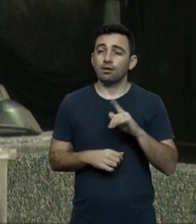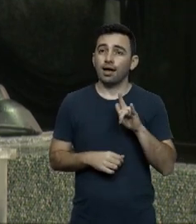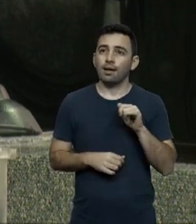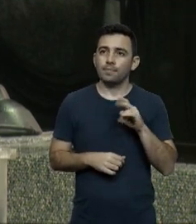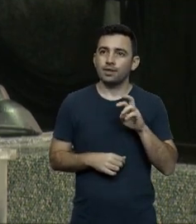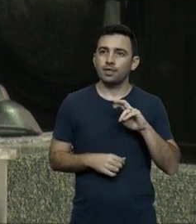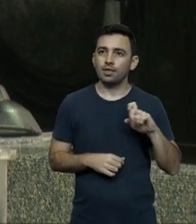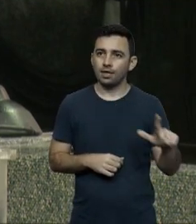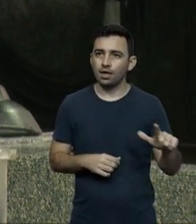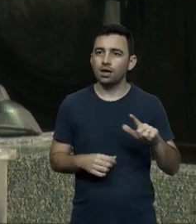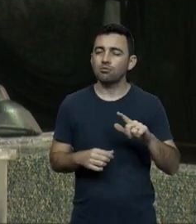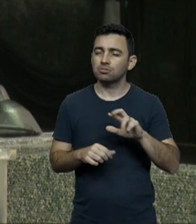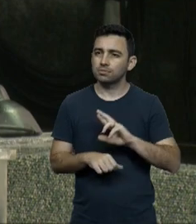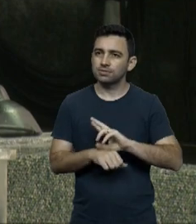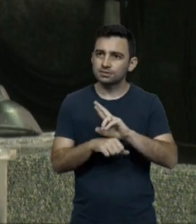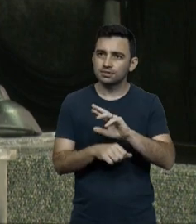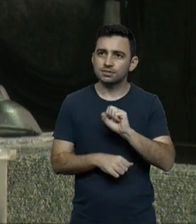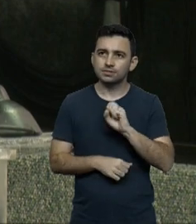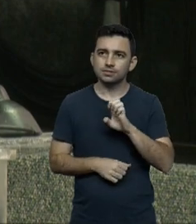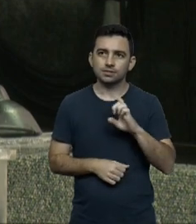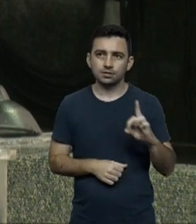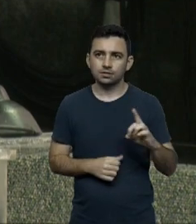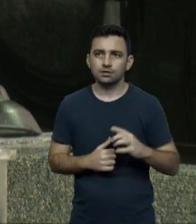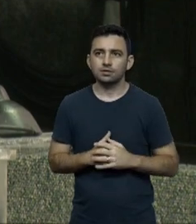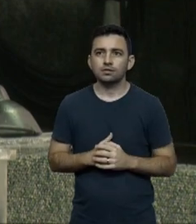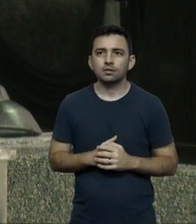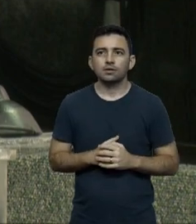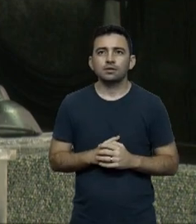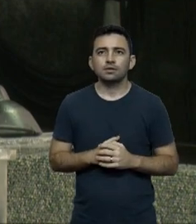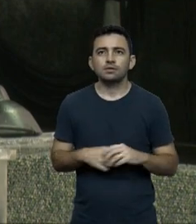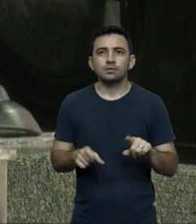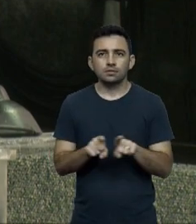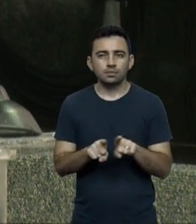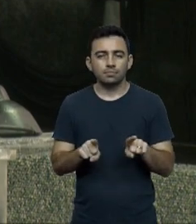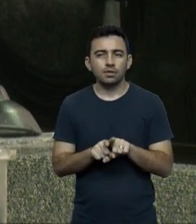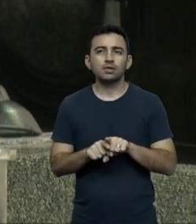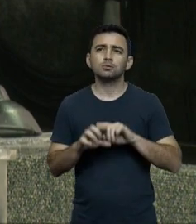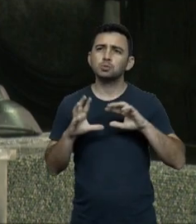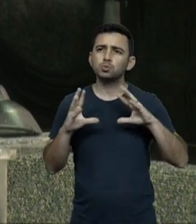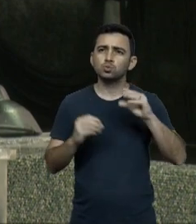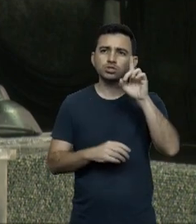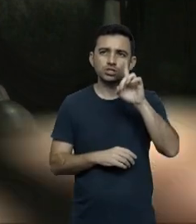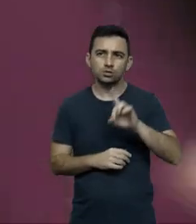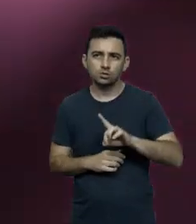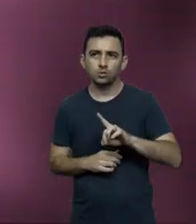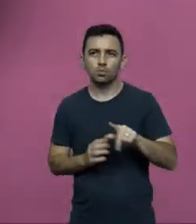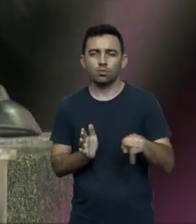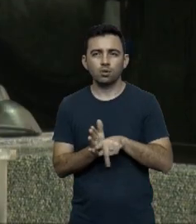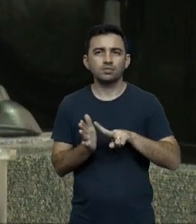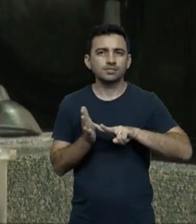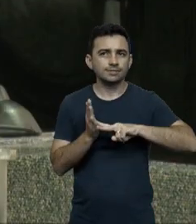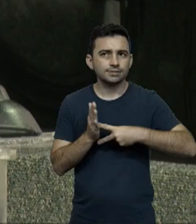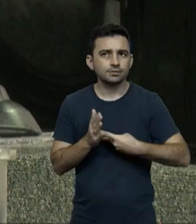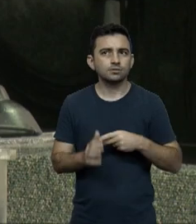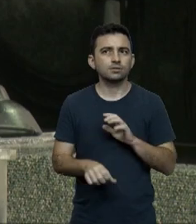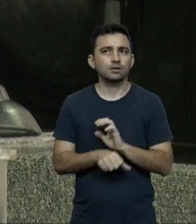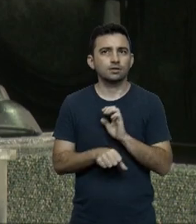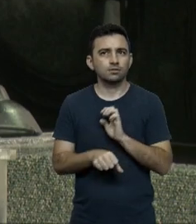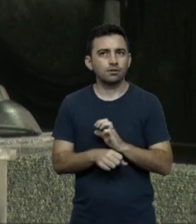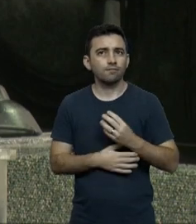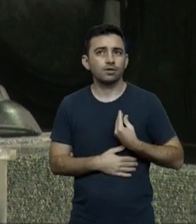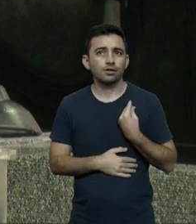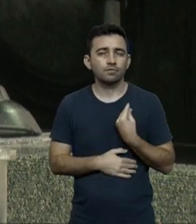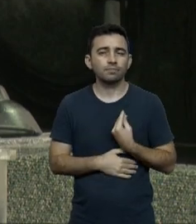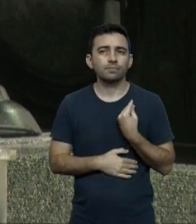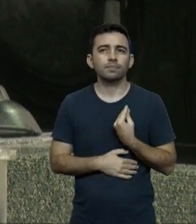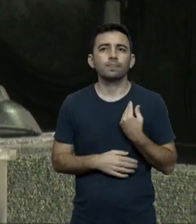representantes da sede quero cumprimentar também a todos os demais diretores do sind Estadual que estão aqui presente